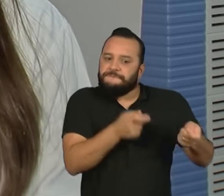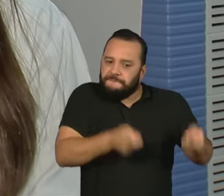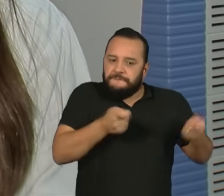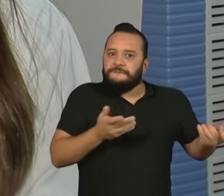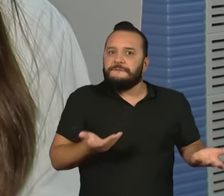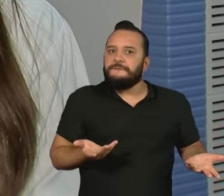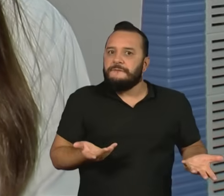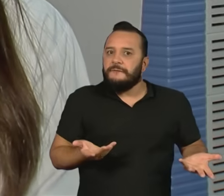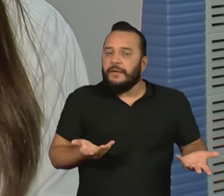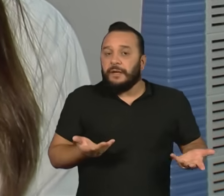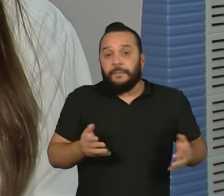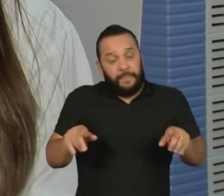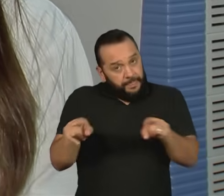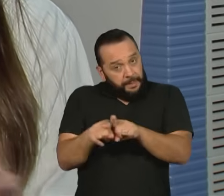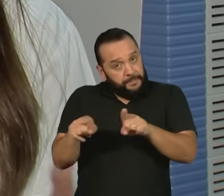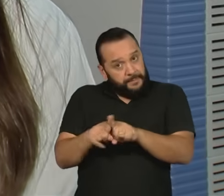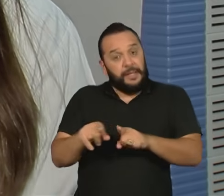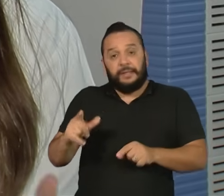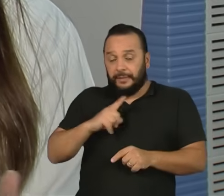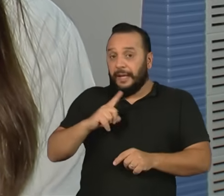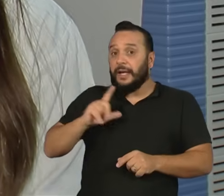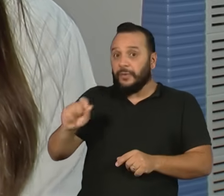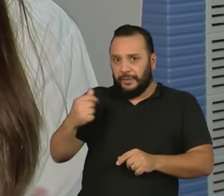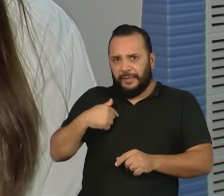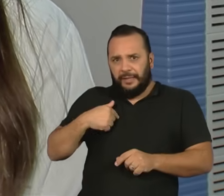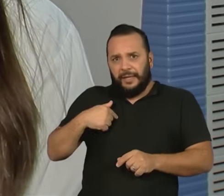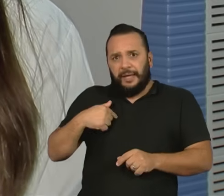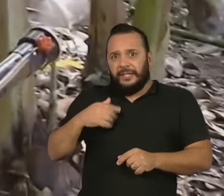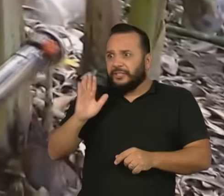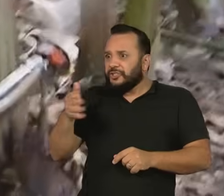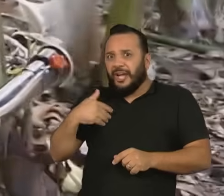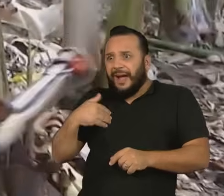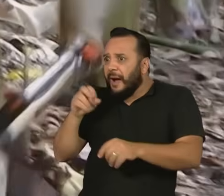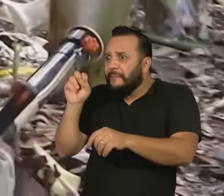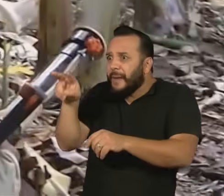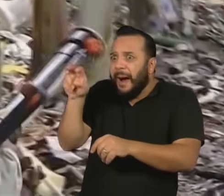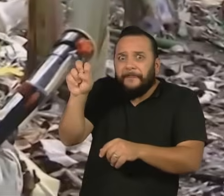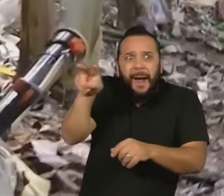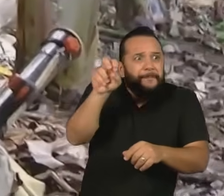de detecção que esses compostos estão sendo encontrados.